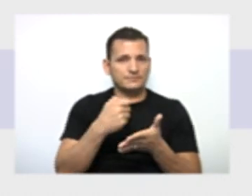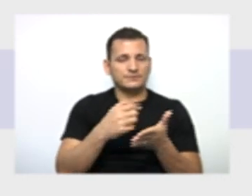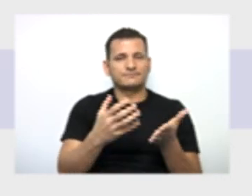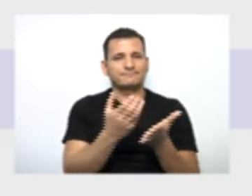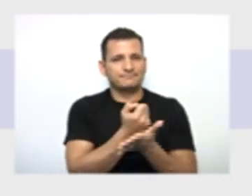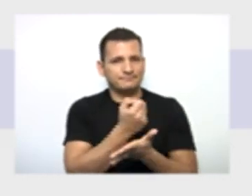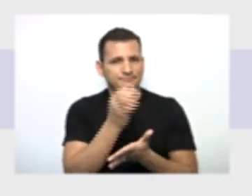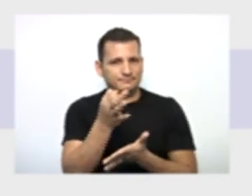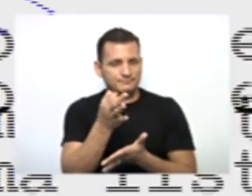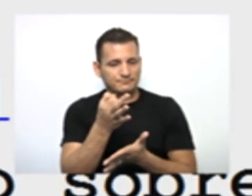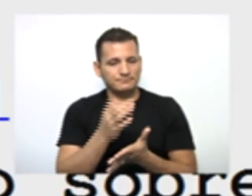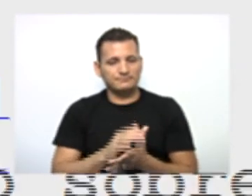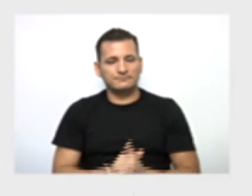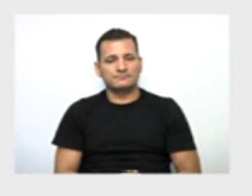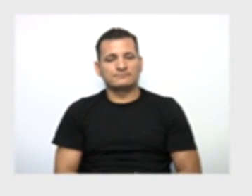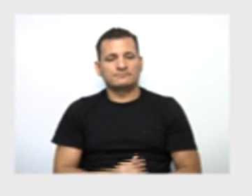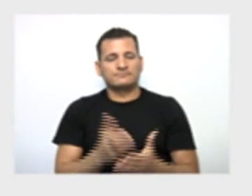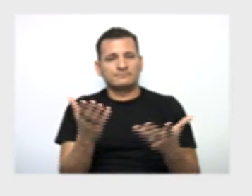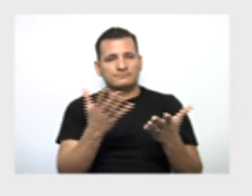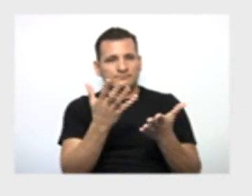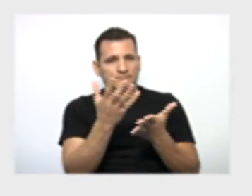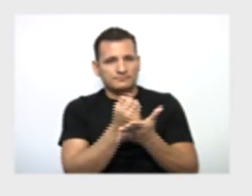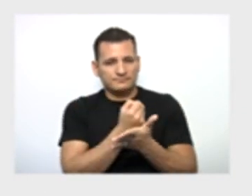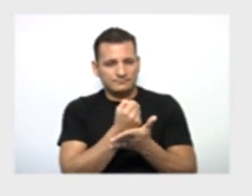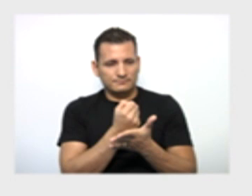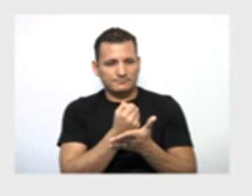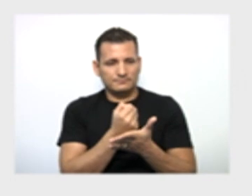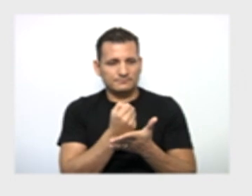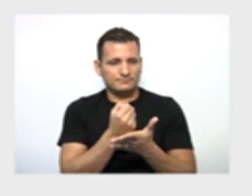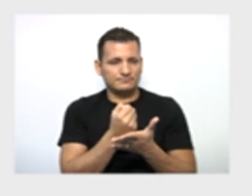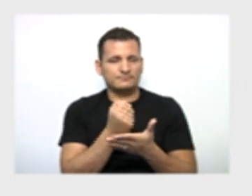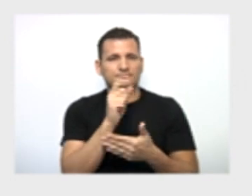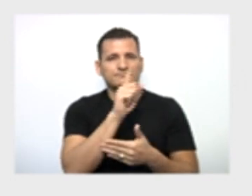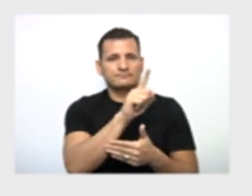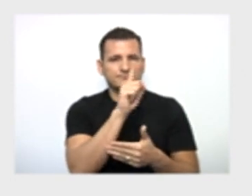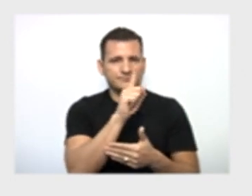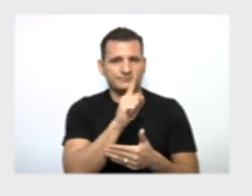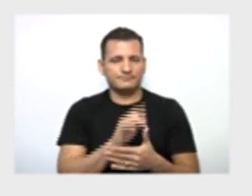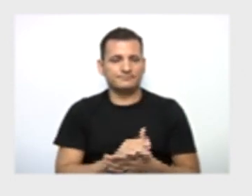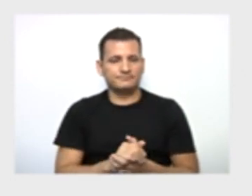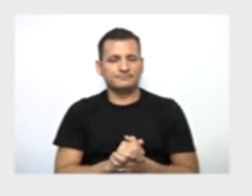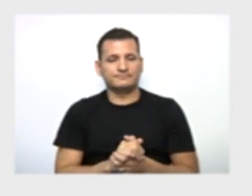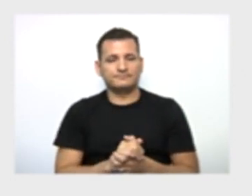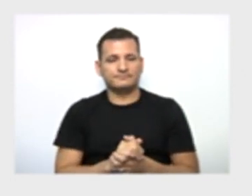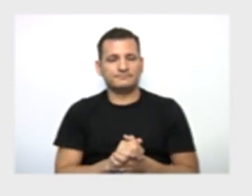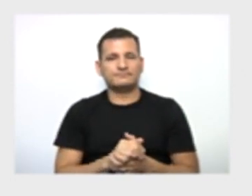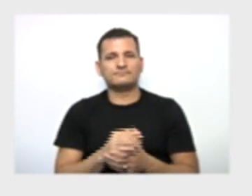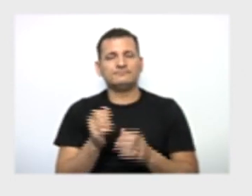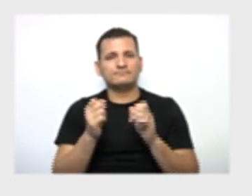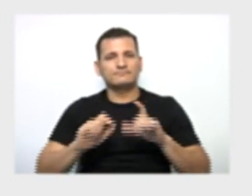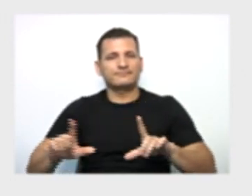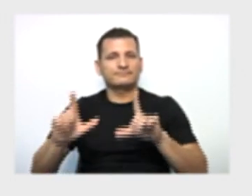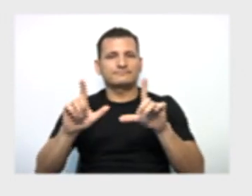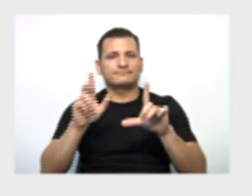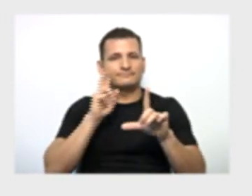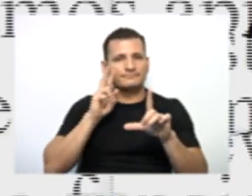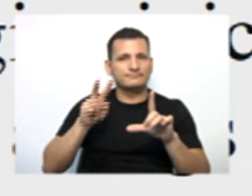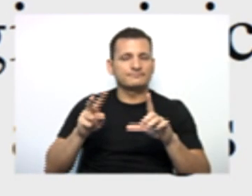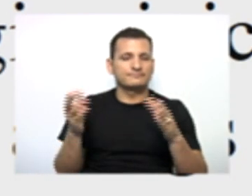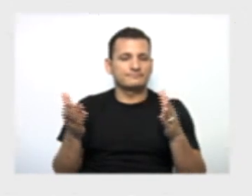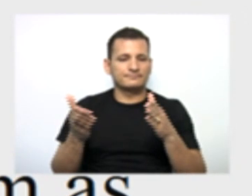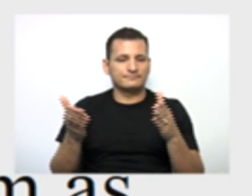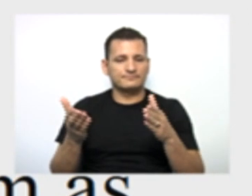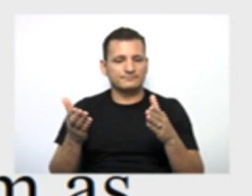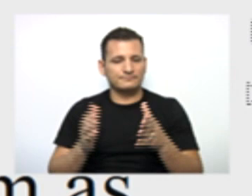que salvar. Vamos salvar aqui no disquete aqui em cima. E eu vou executar agora e vocês